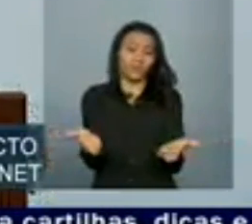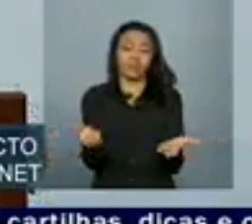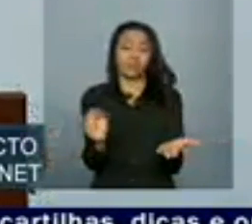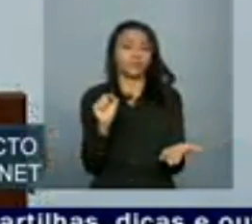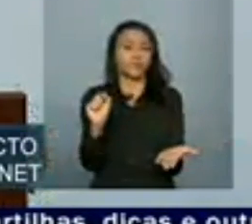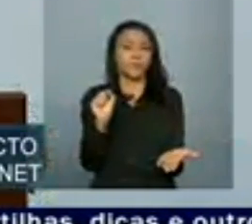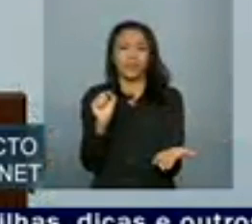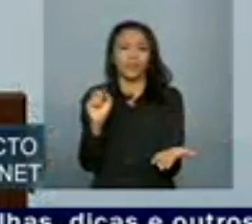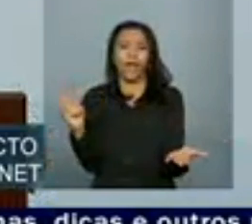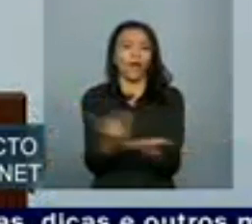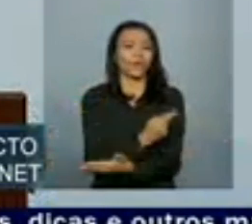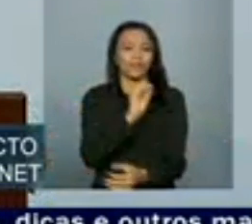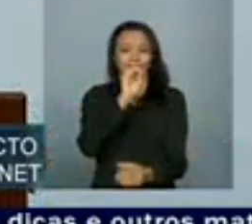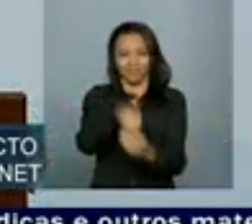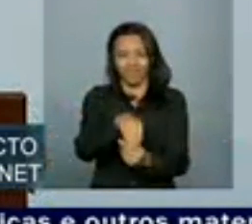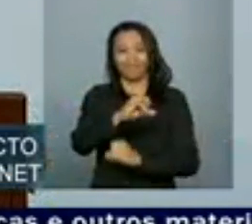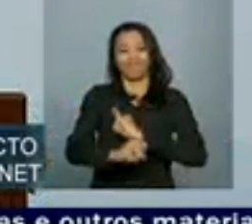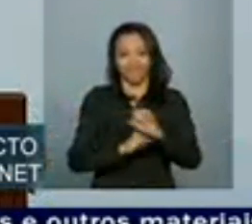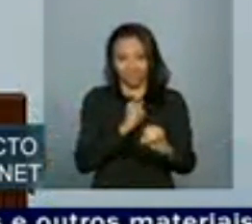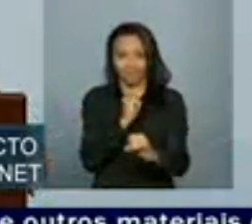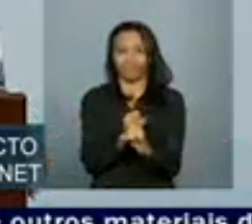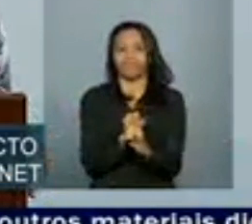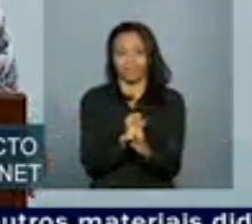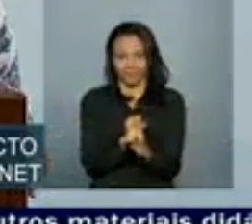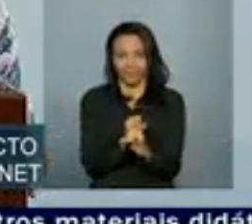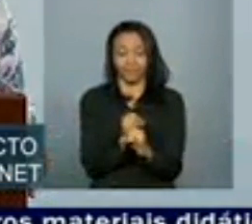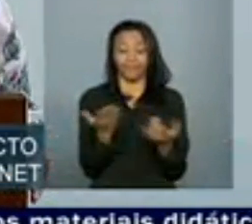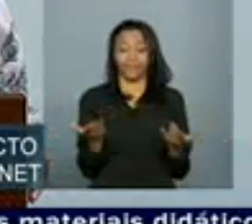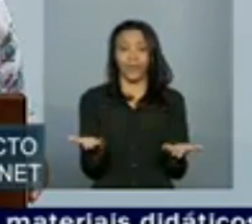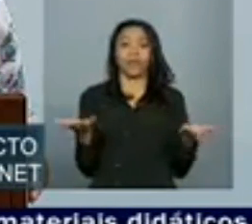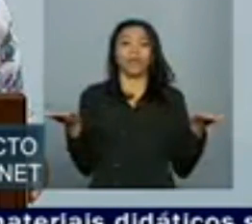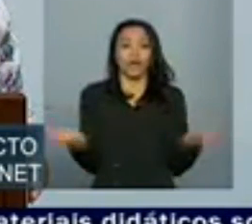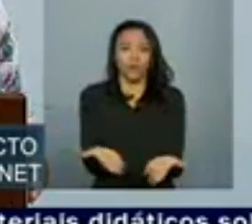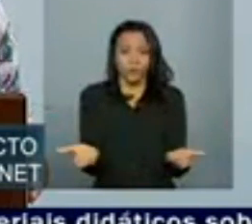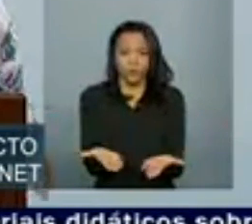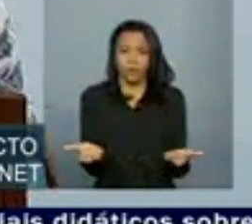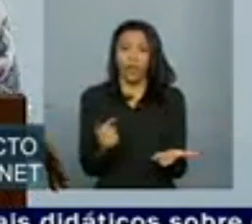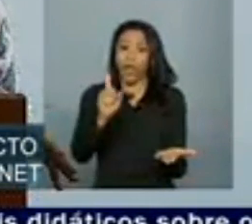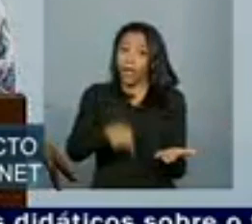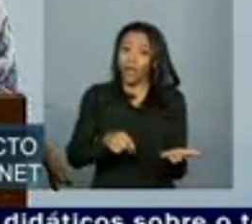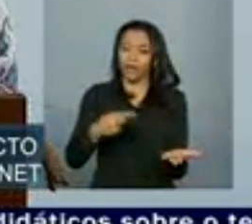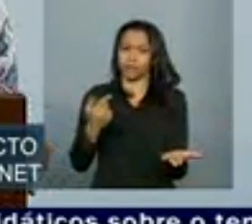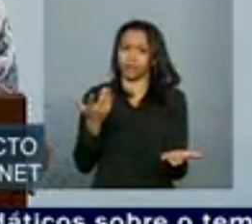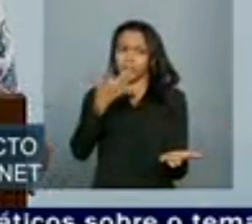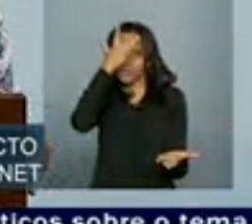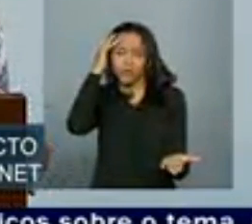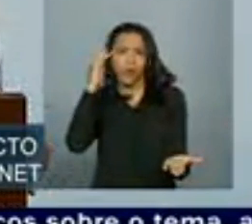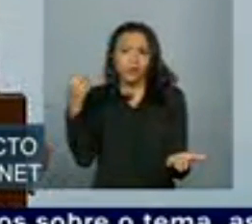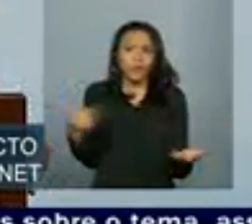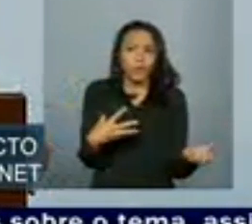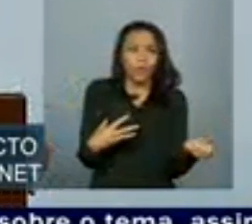parte em um ambiente virtual. Esta é uma das grandes novidades